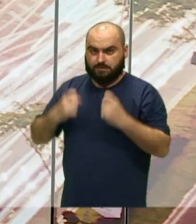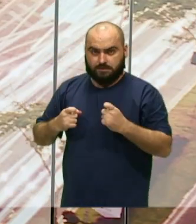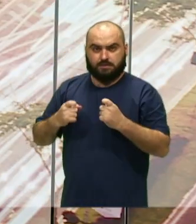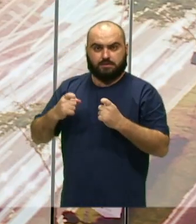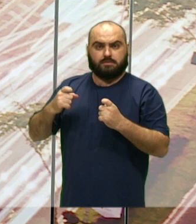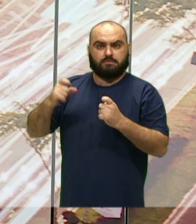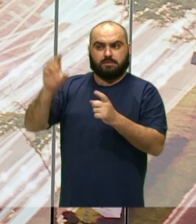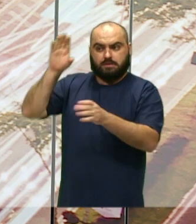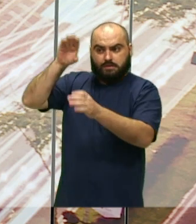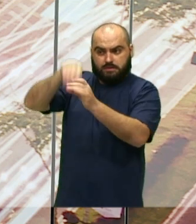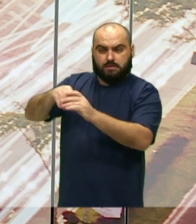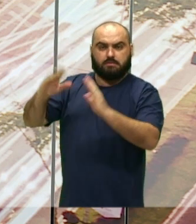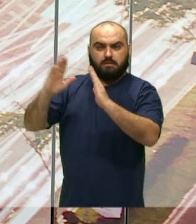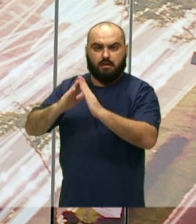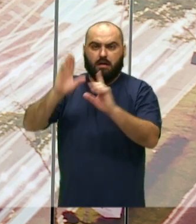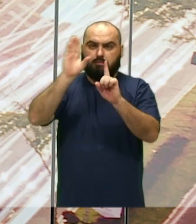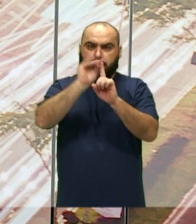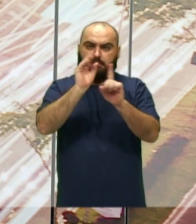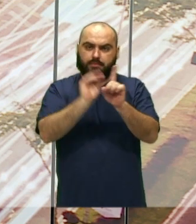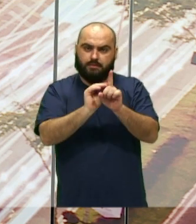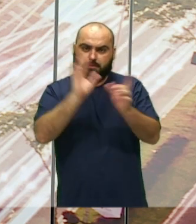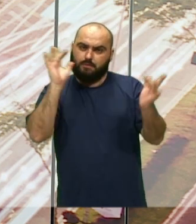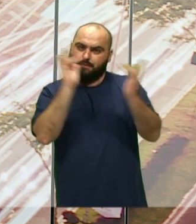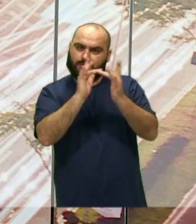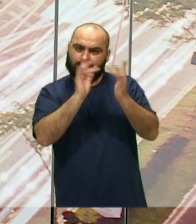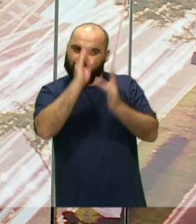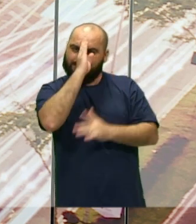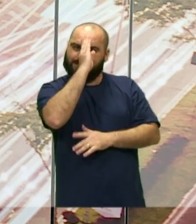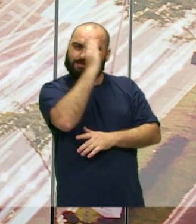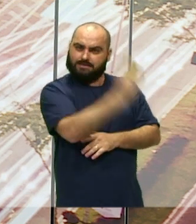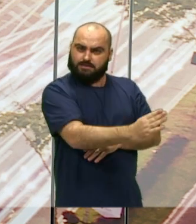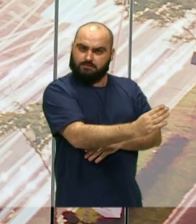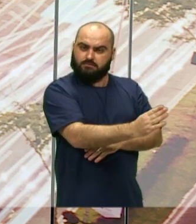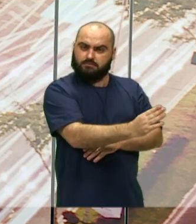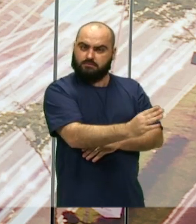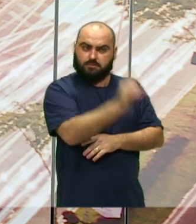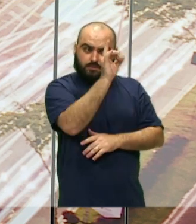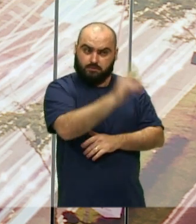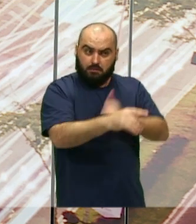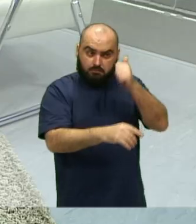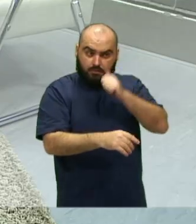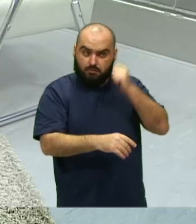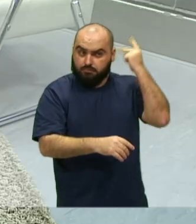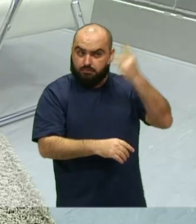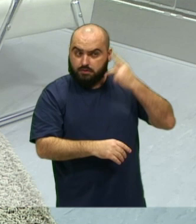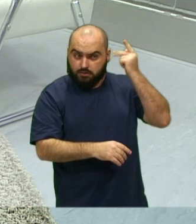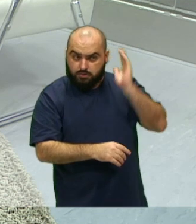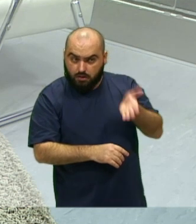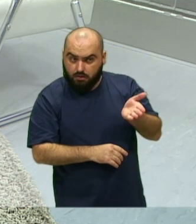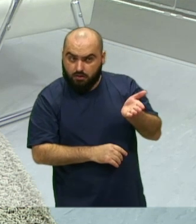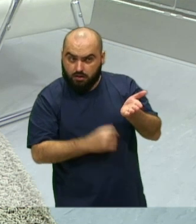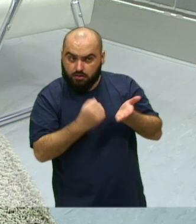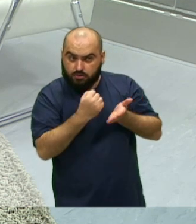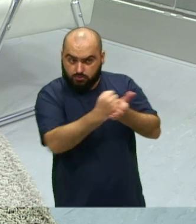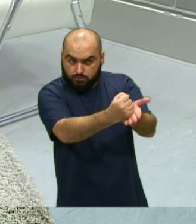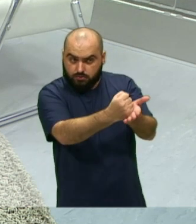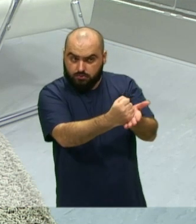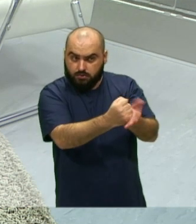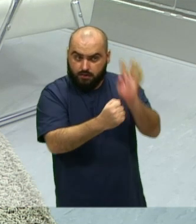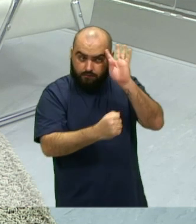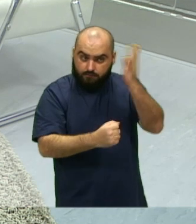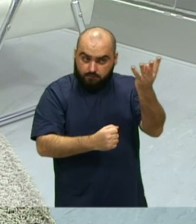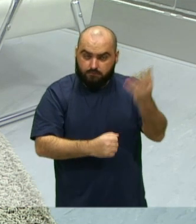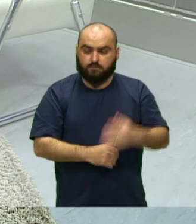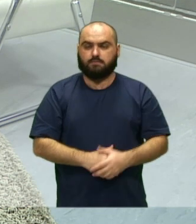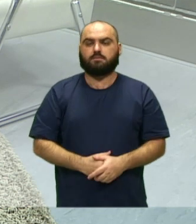e sexual, são temas diretamente ligados. Só a inserção da mulher na política, na sua visão, já seria prevenção,